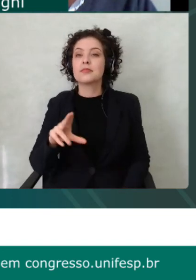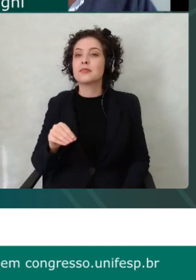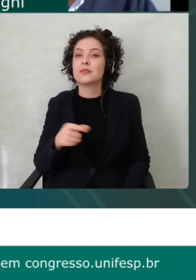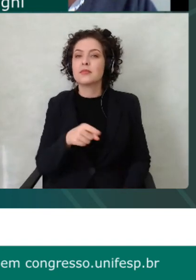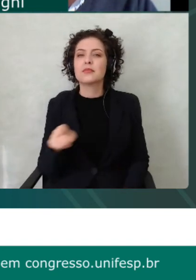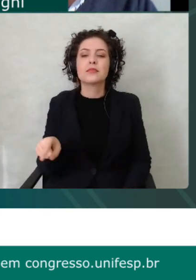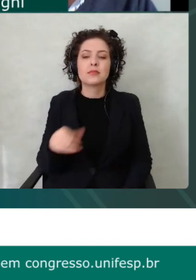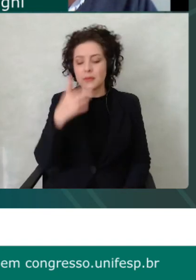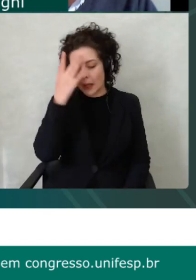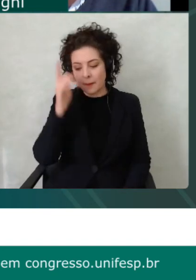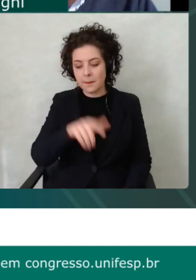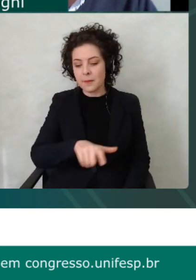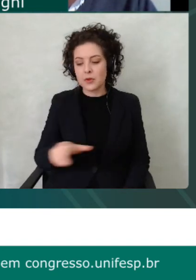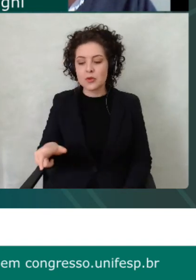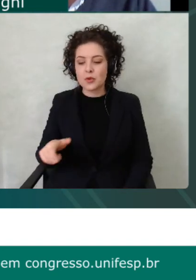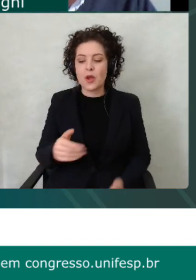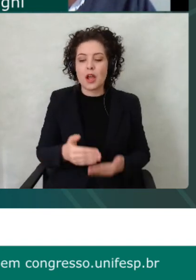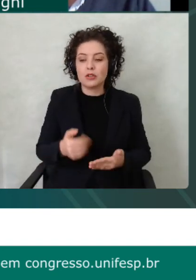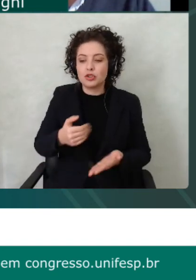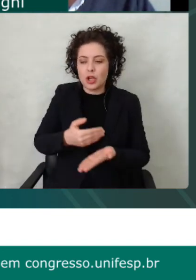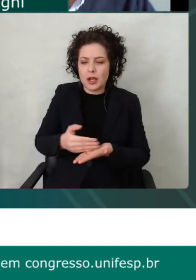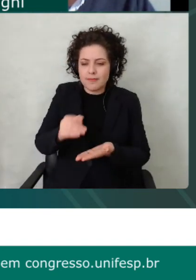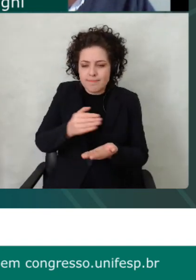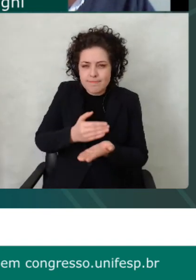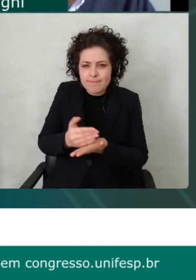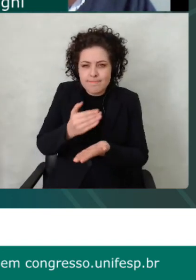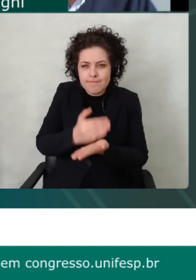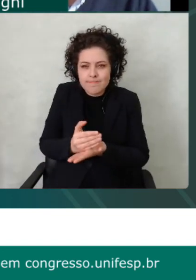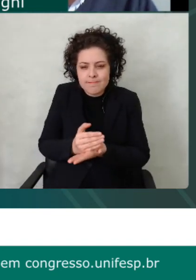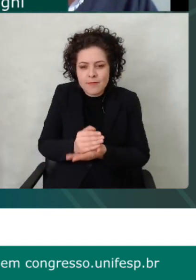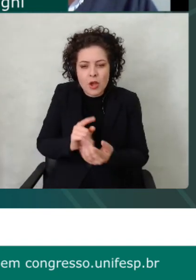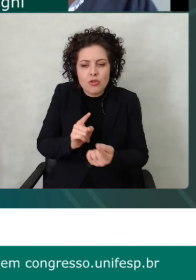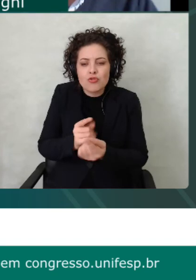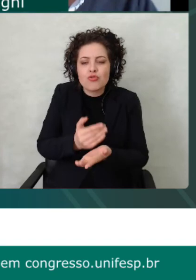na fase precoce que chegam na UIR?